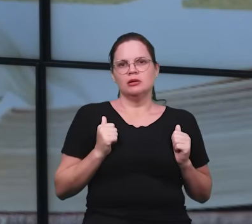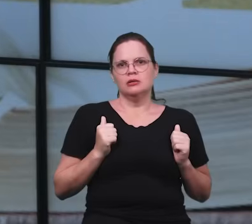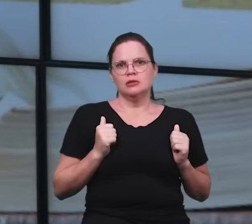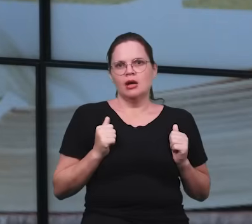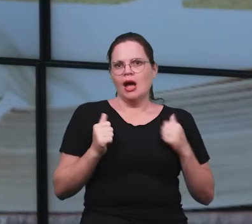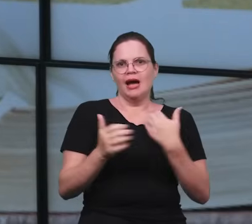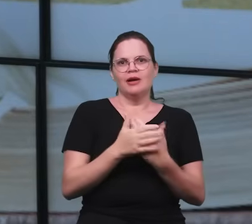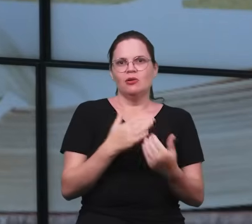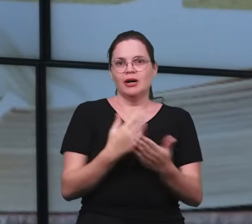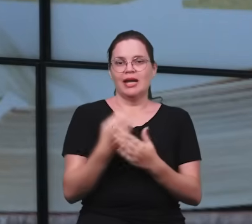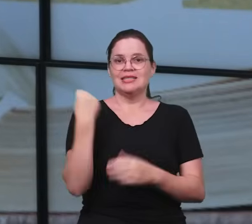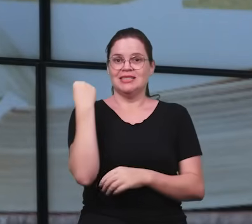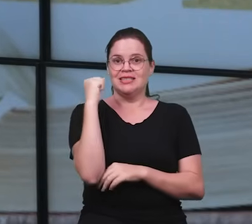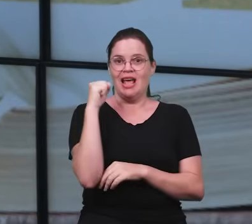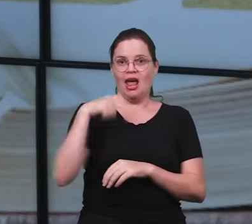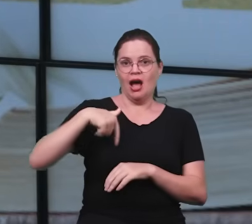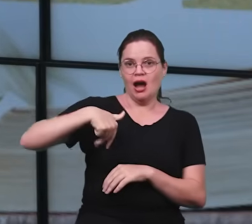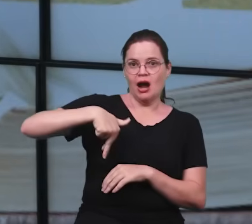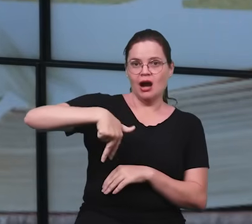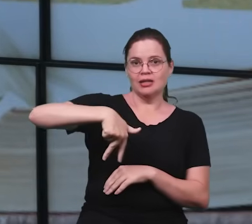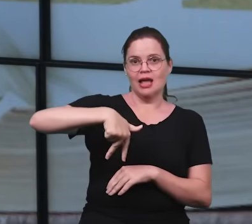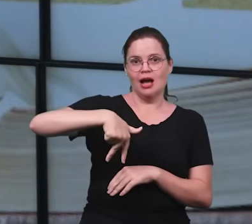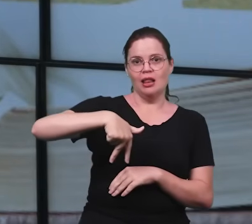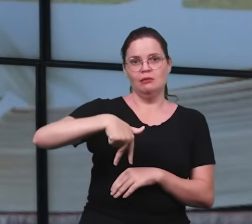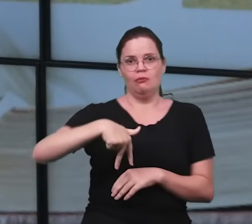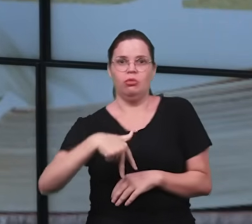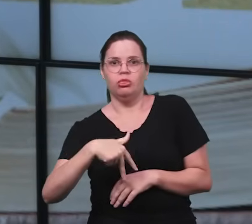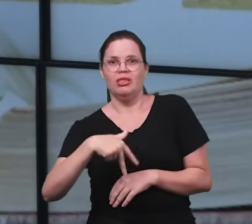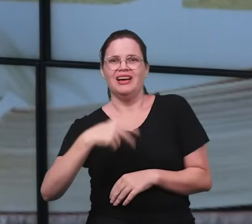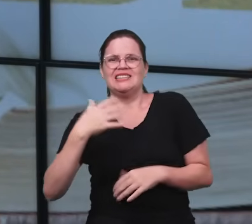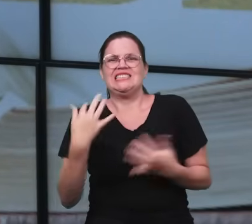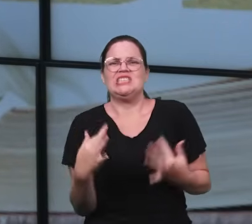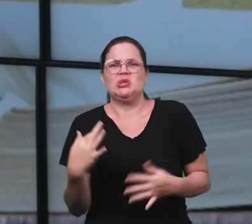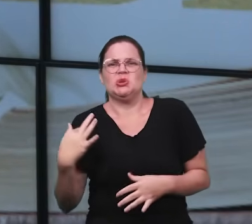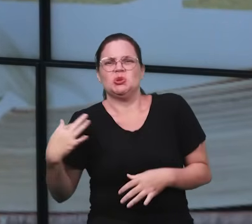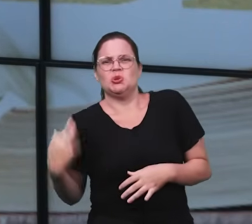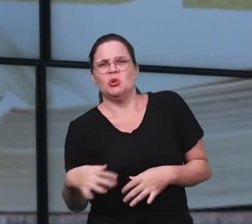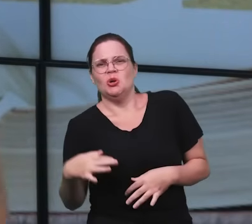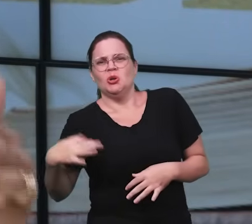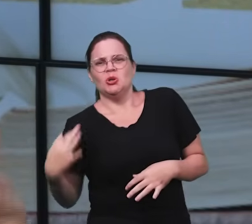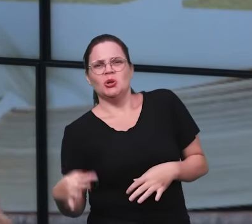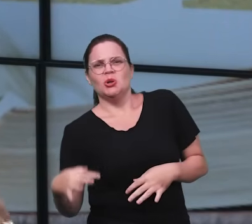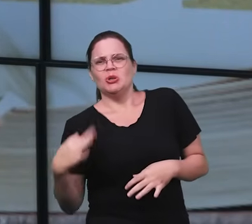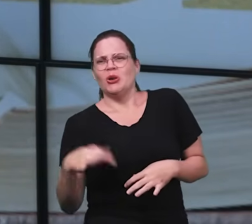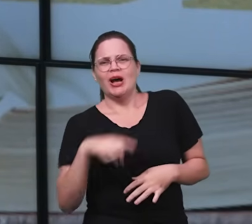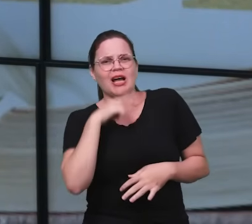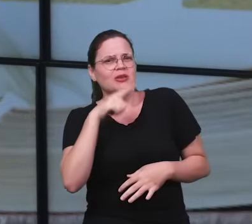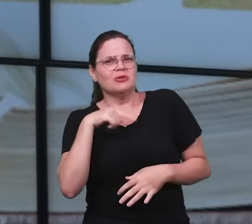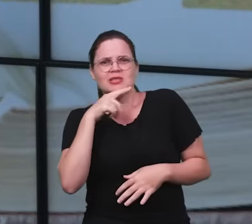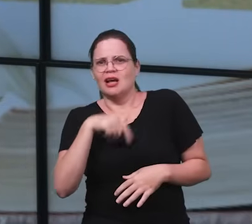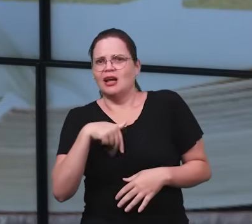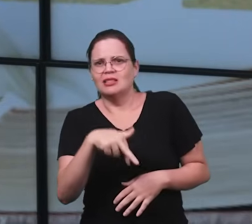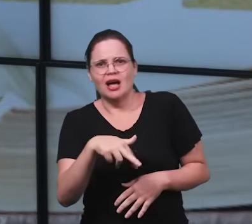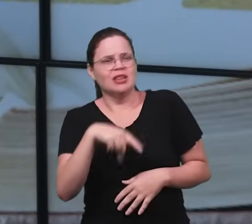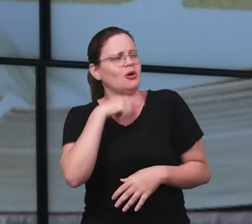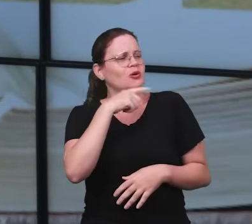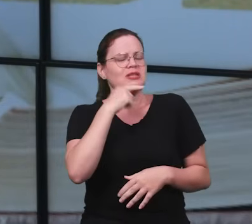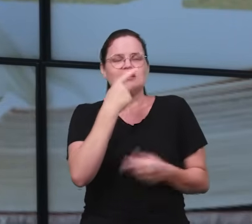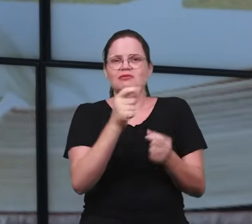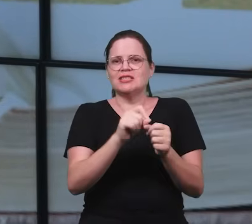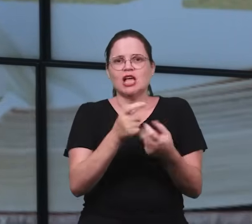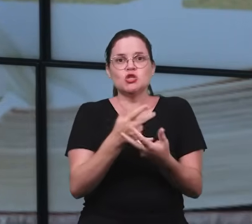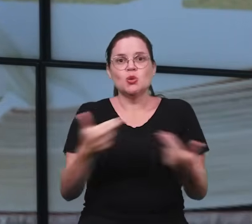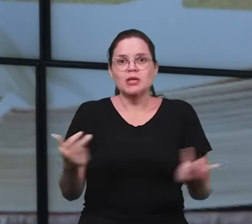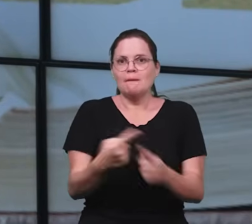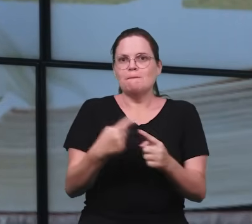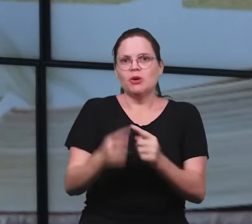qualquer movimento, ela acaba tendo um problema e aí ela se debilita, não consegue fazer as atividades diárias. Por quê?